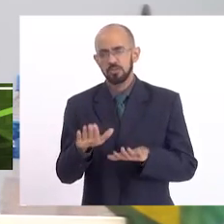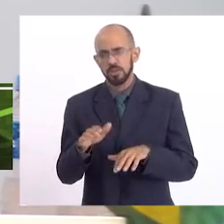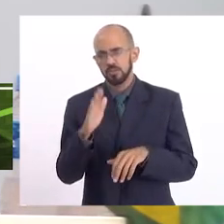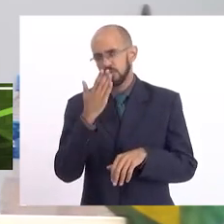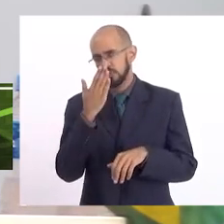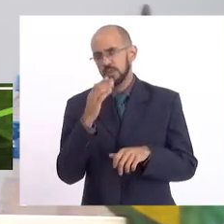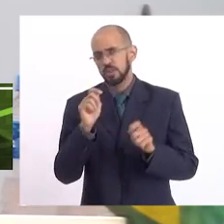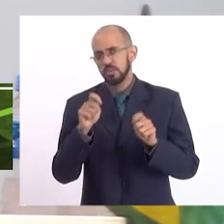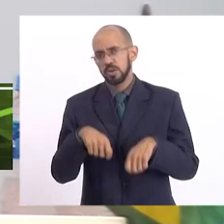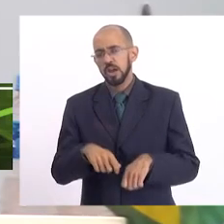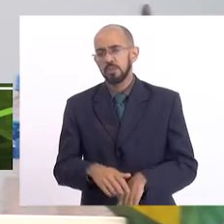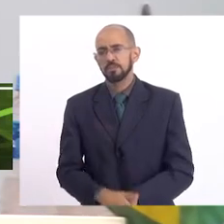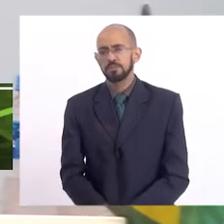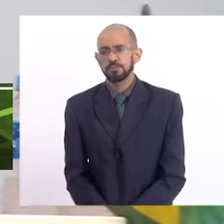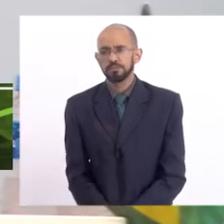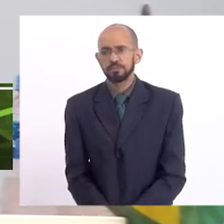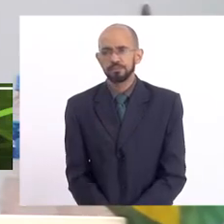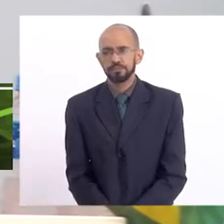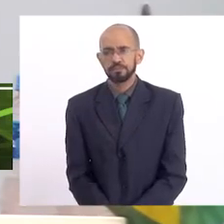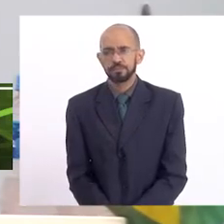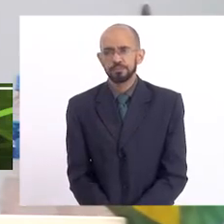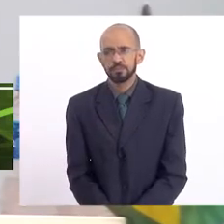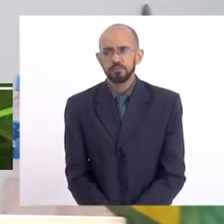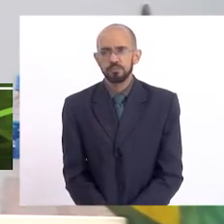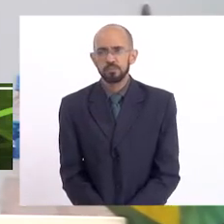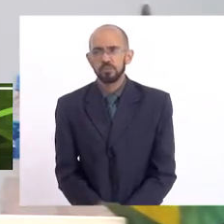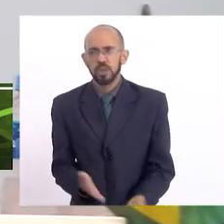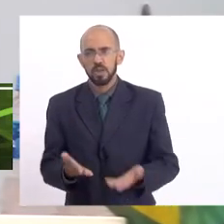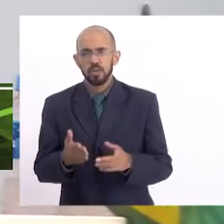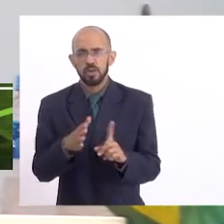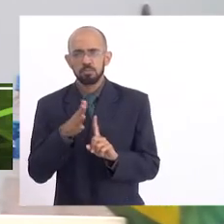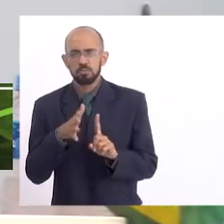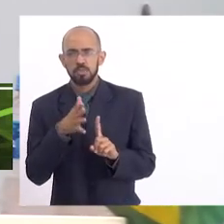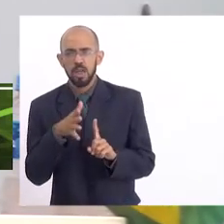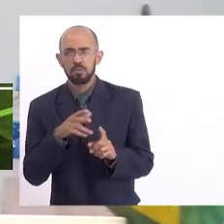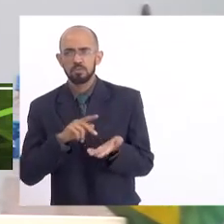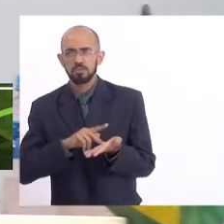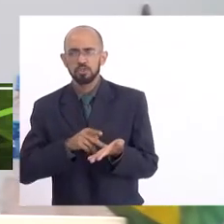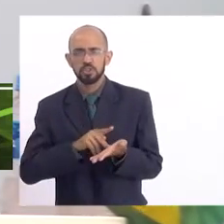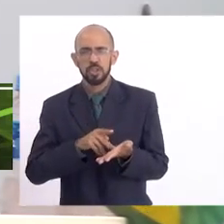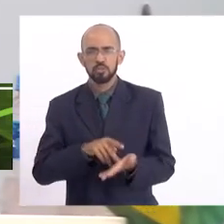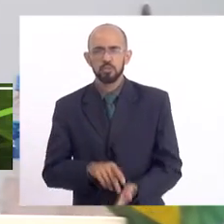gente faz a manifestação. Então, passar a palavra aqui para o sindicato, presidente João, por favor.